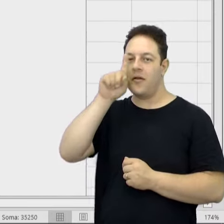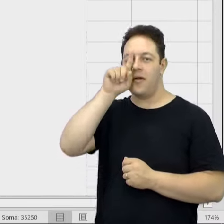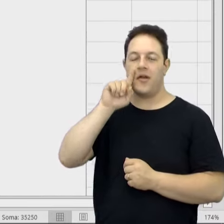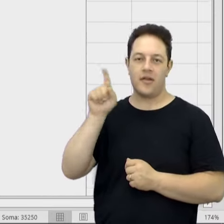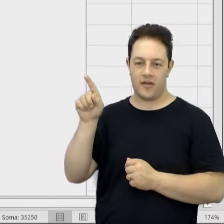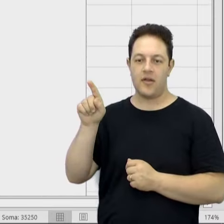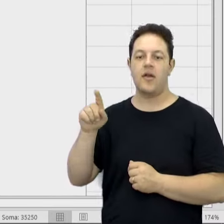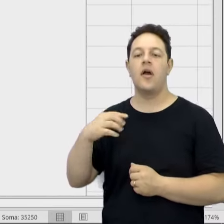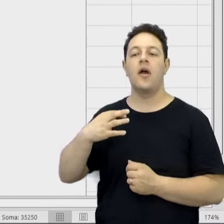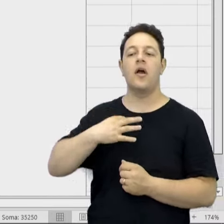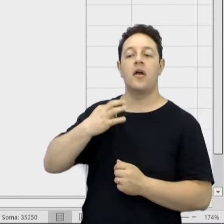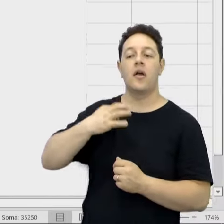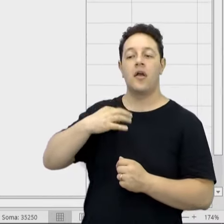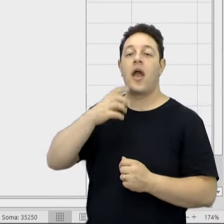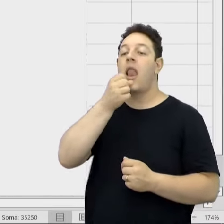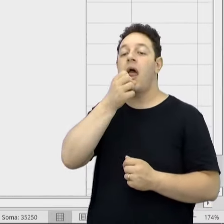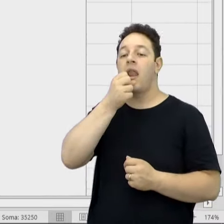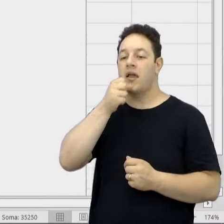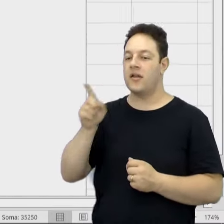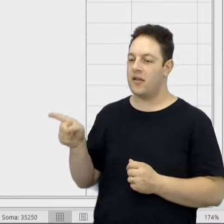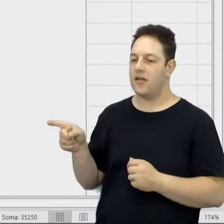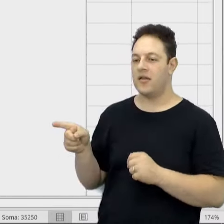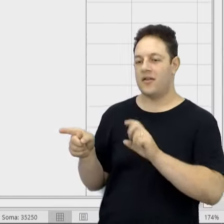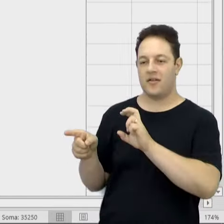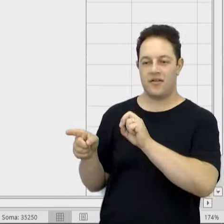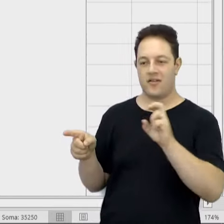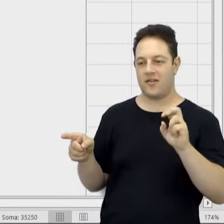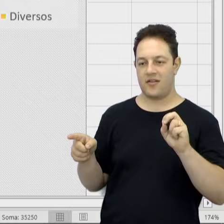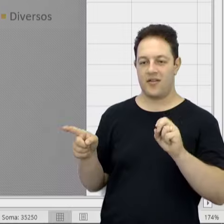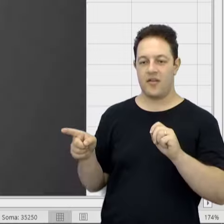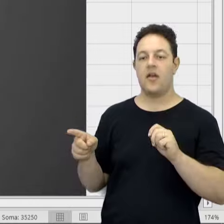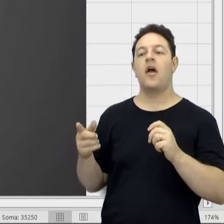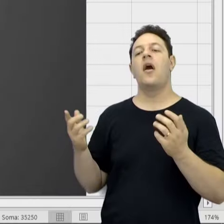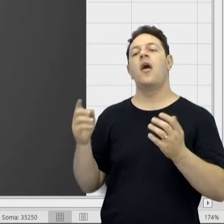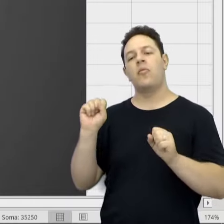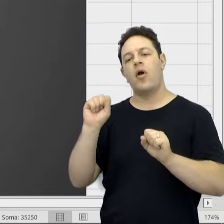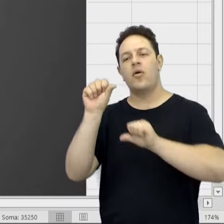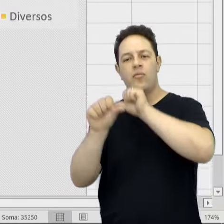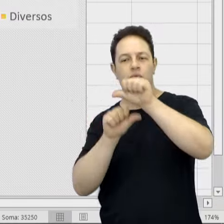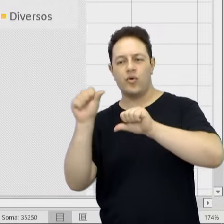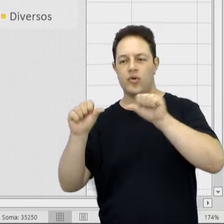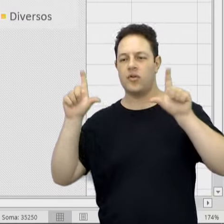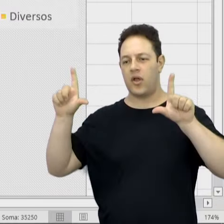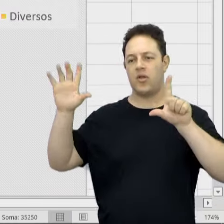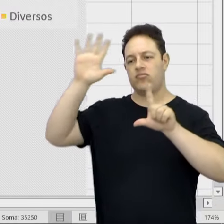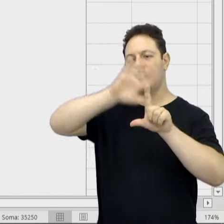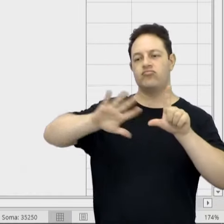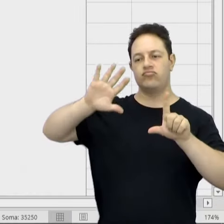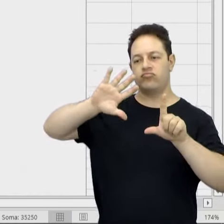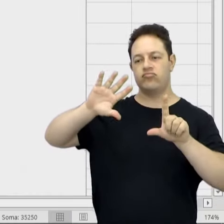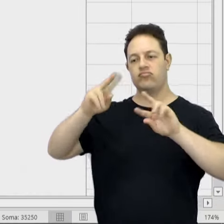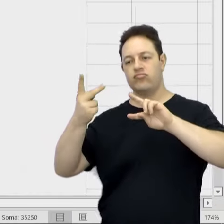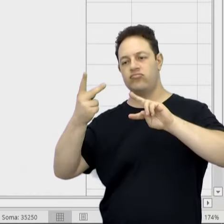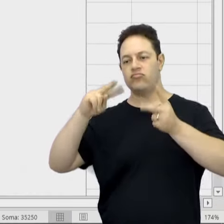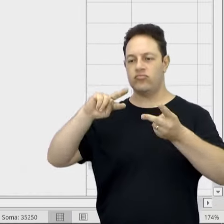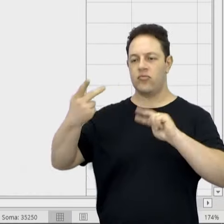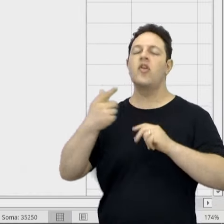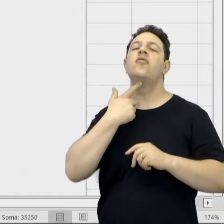O vestuário em laranja, né? 500. E a gente. Aqui a gente pode mudar a cor do fundo. Tem